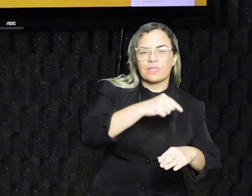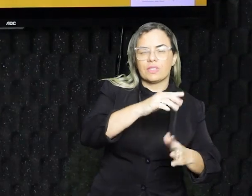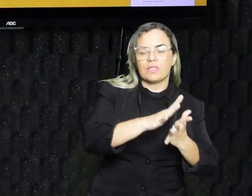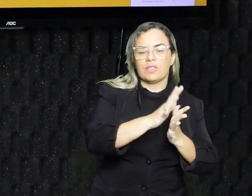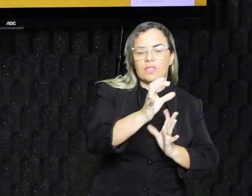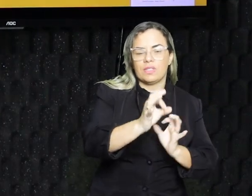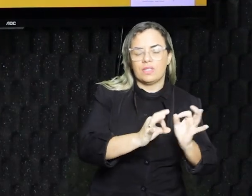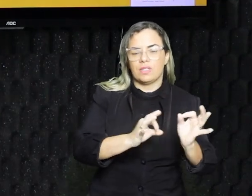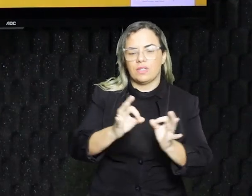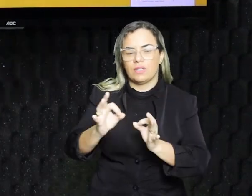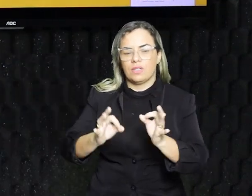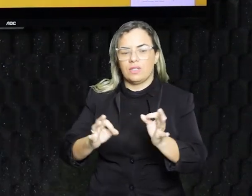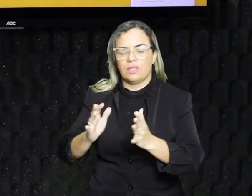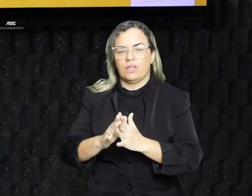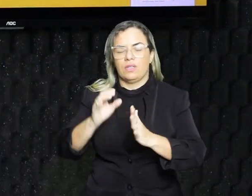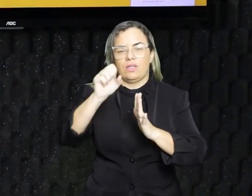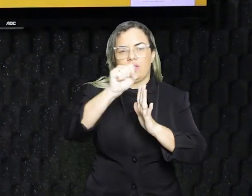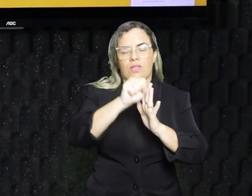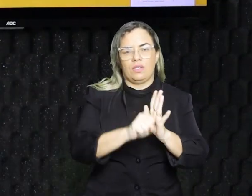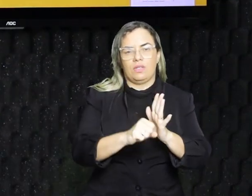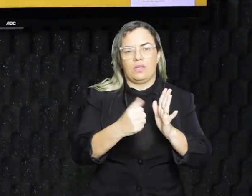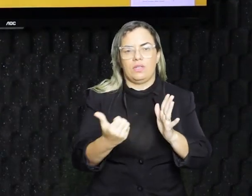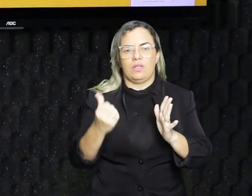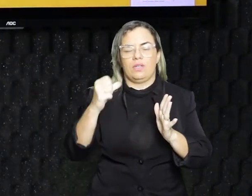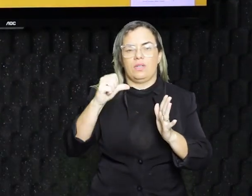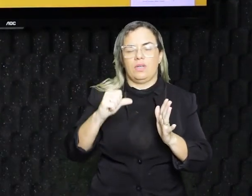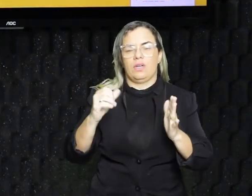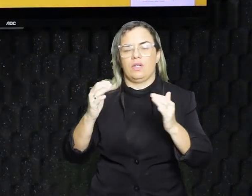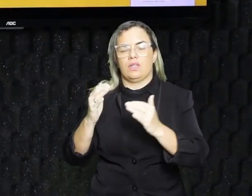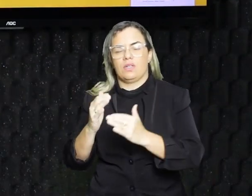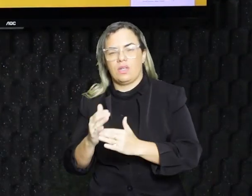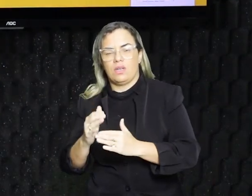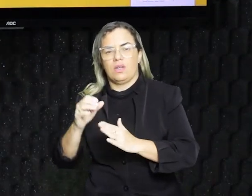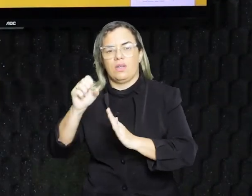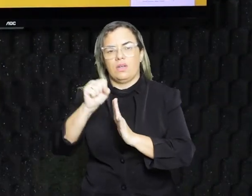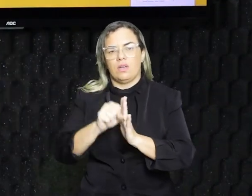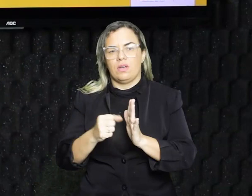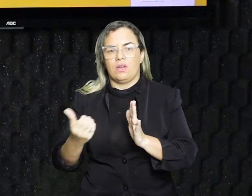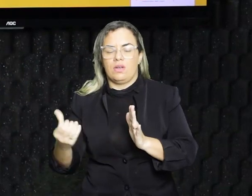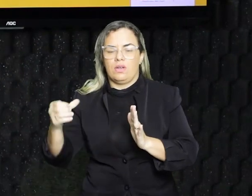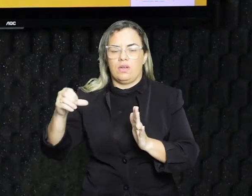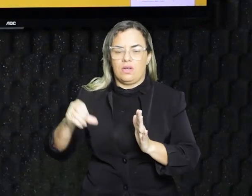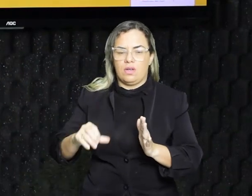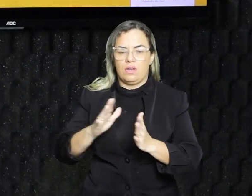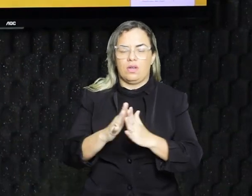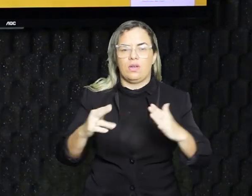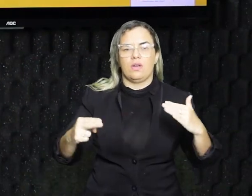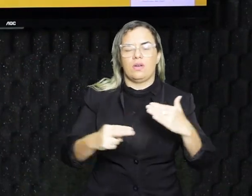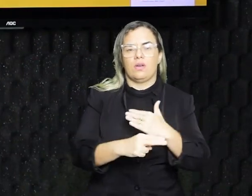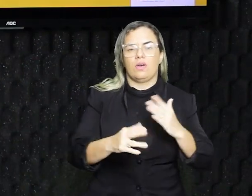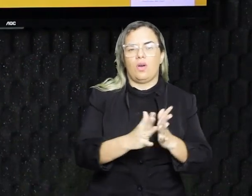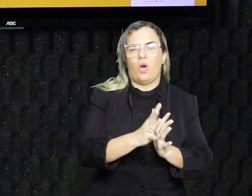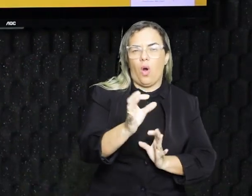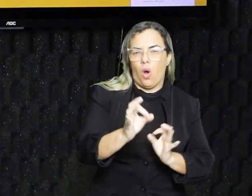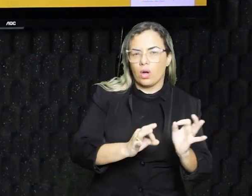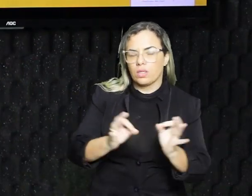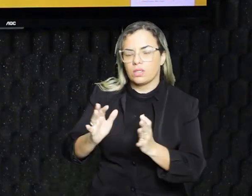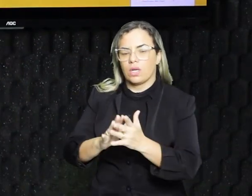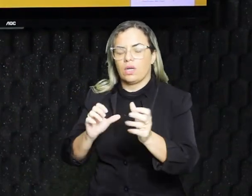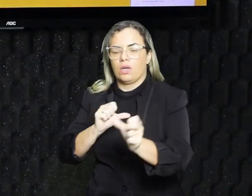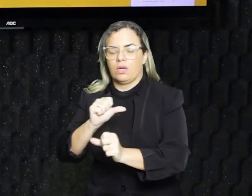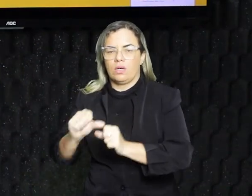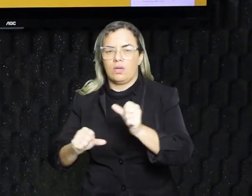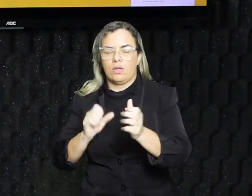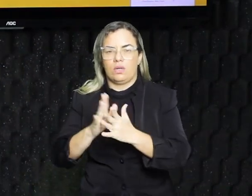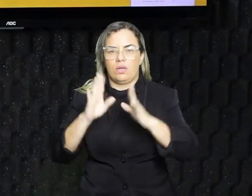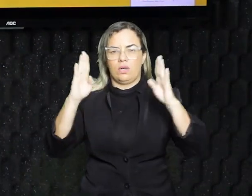do tempo, século XVIII para século XIX, para se planejar nesse processo de urbanização. Então, quando a gente vai